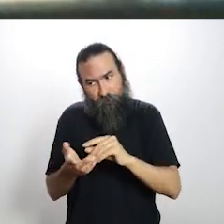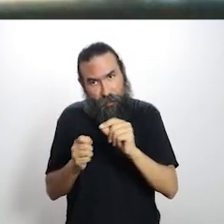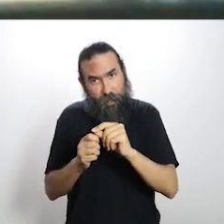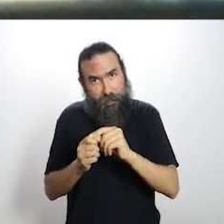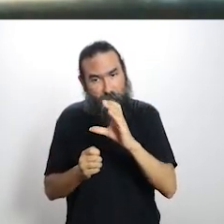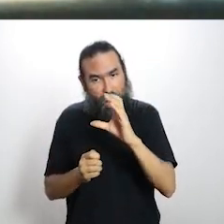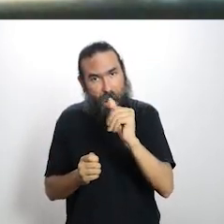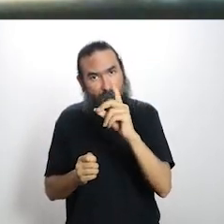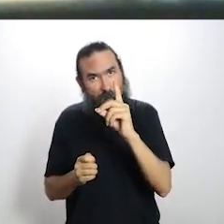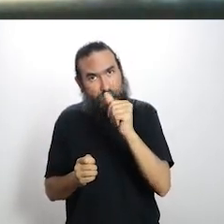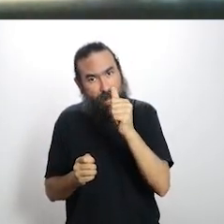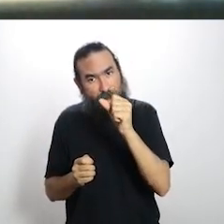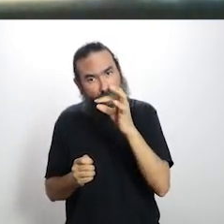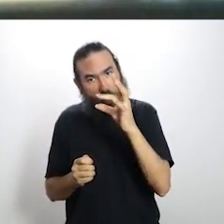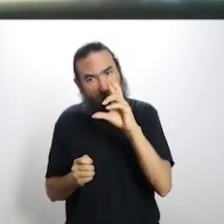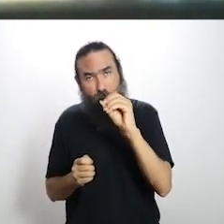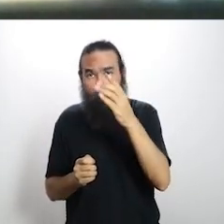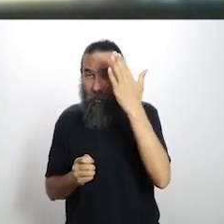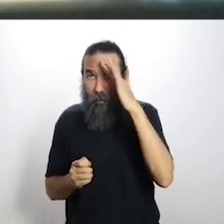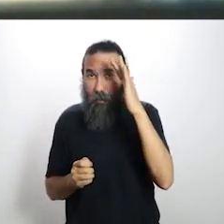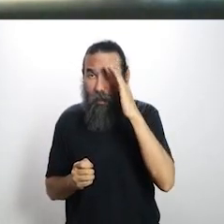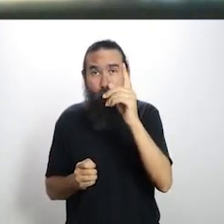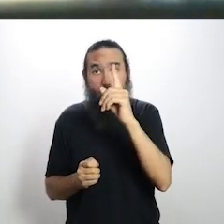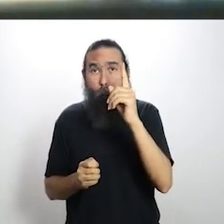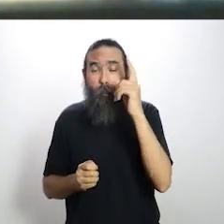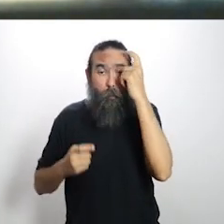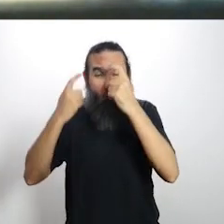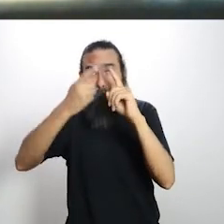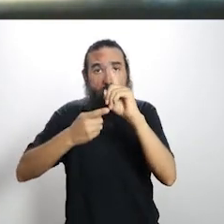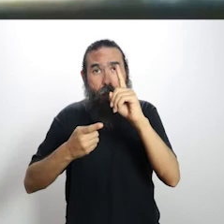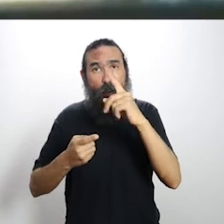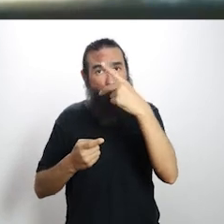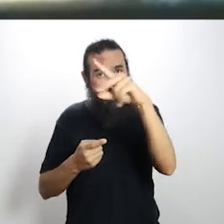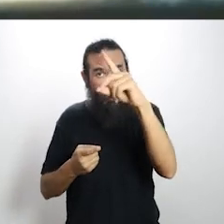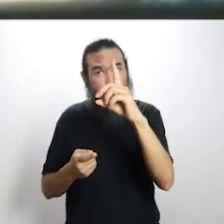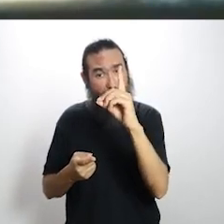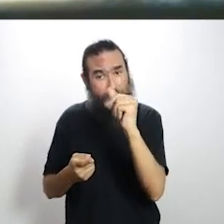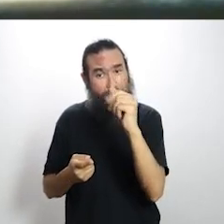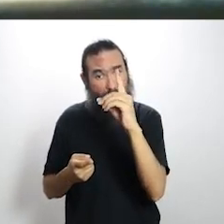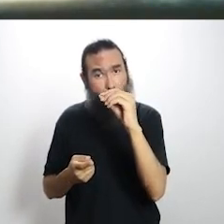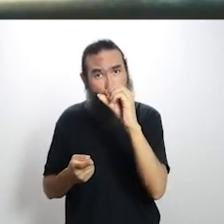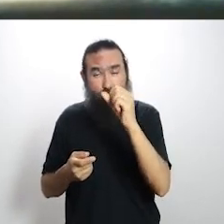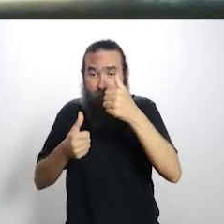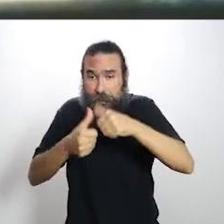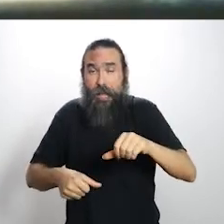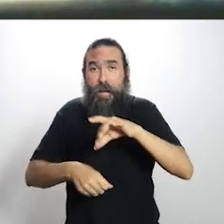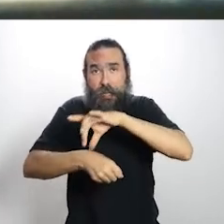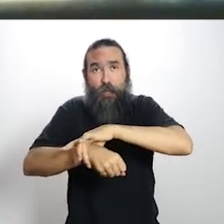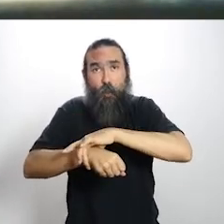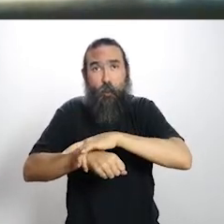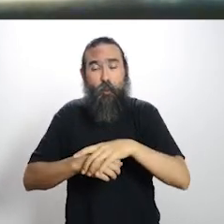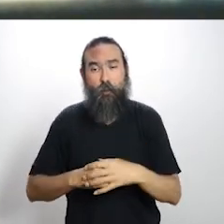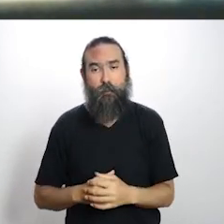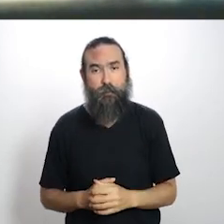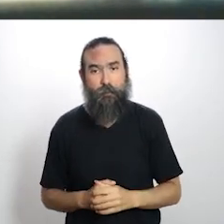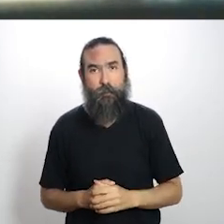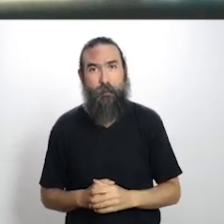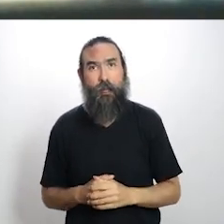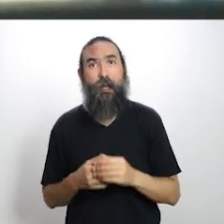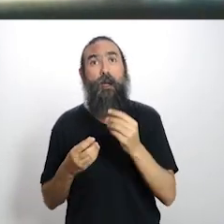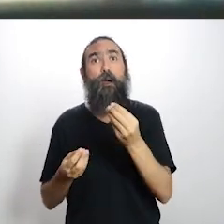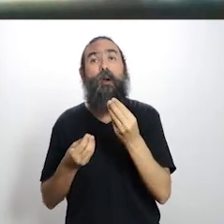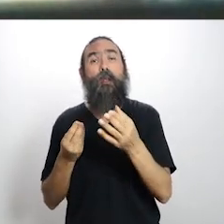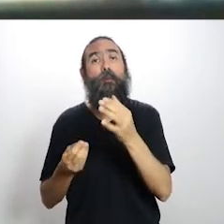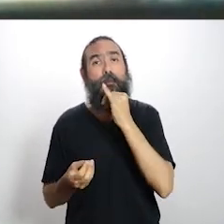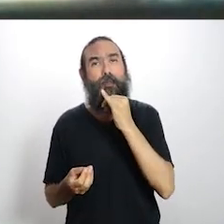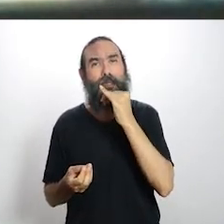que os territórios como o Célio falou são compreendidos como os mestres e mestras os povos indígenas os quilombolas as comunidades